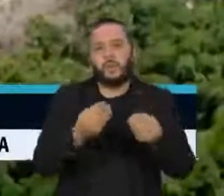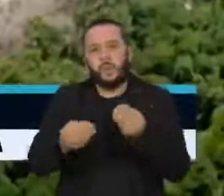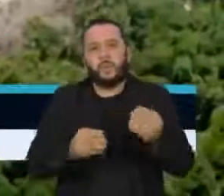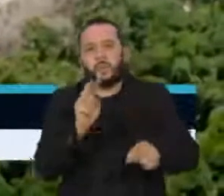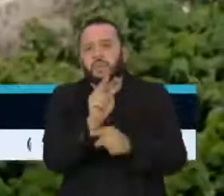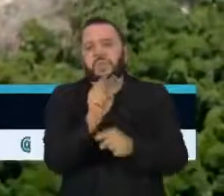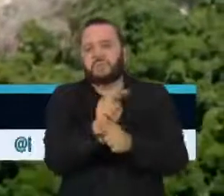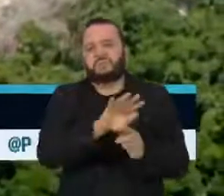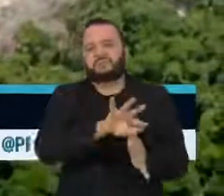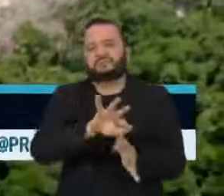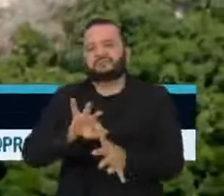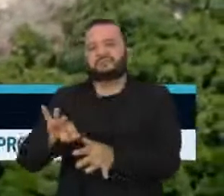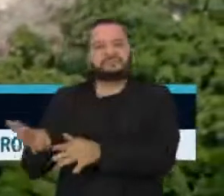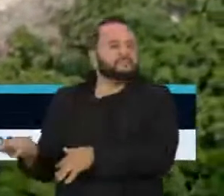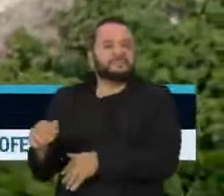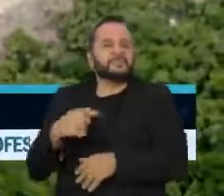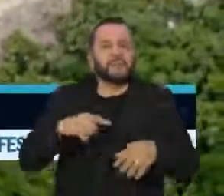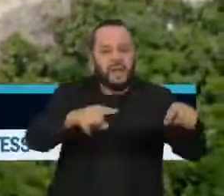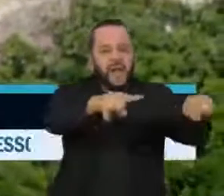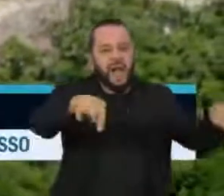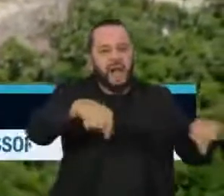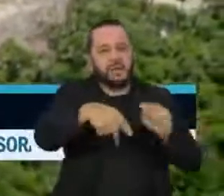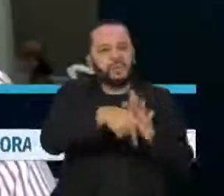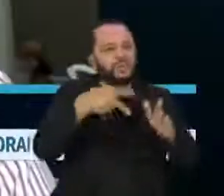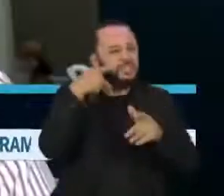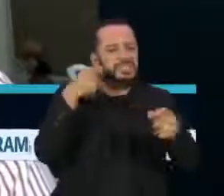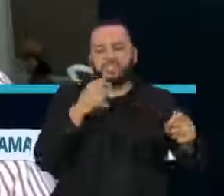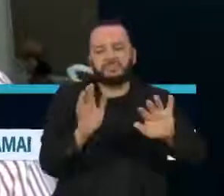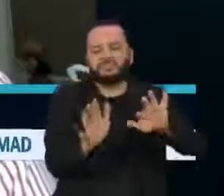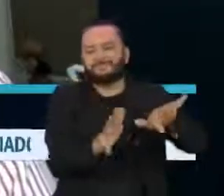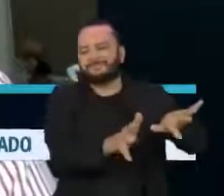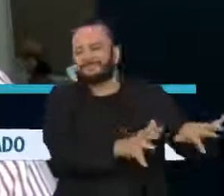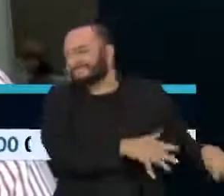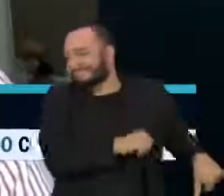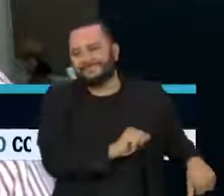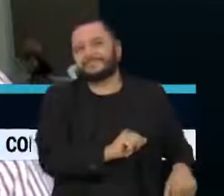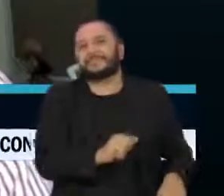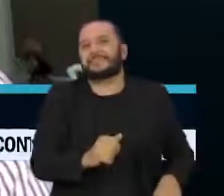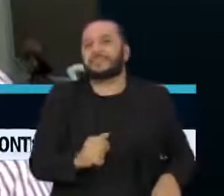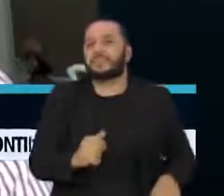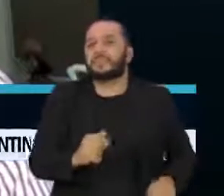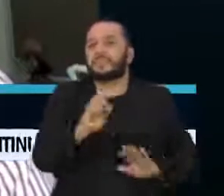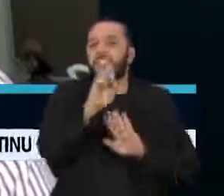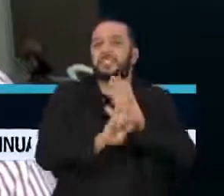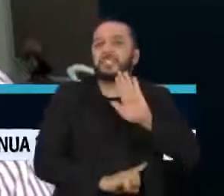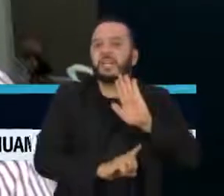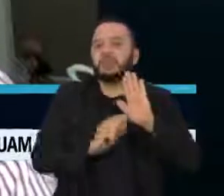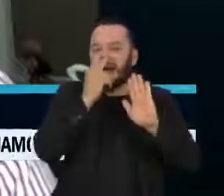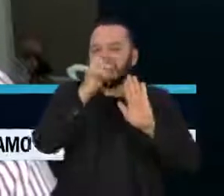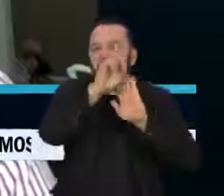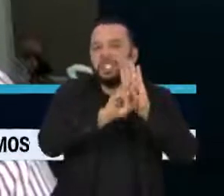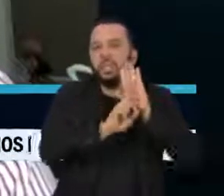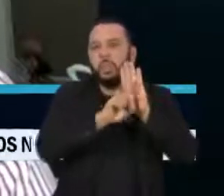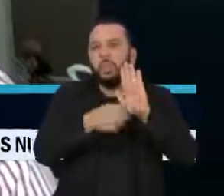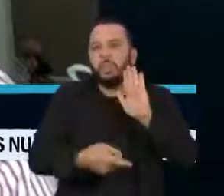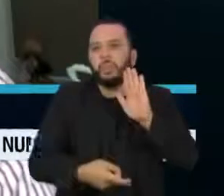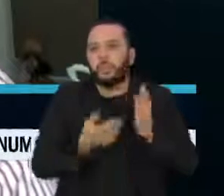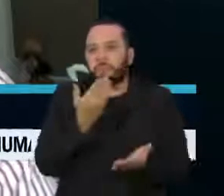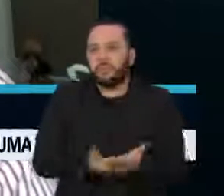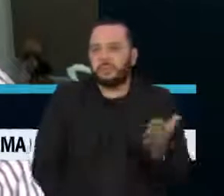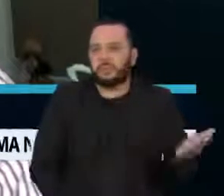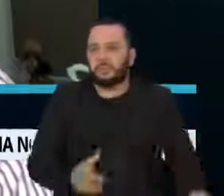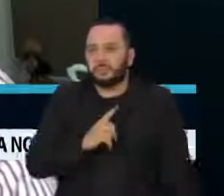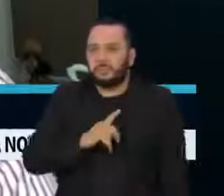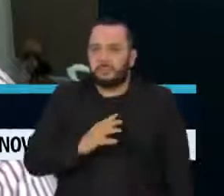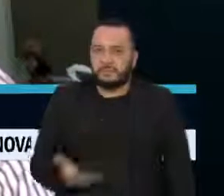e retirada de direitos territoriais dos povos indígenas. Nós tivemos, ao longo desse governo,